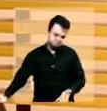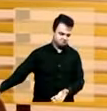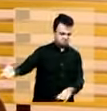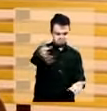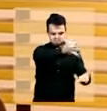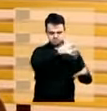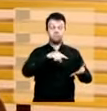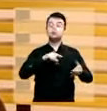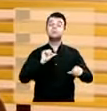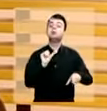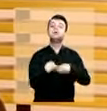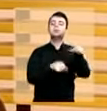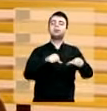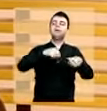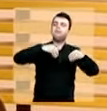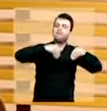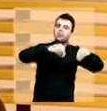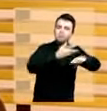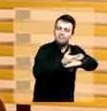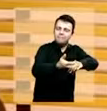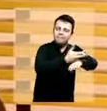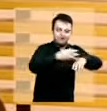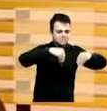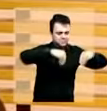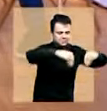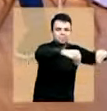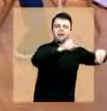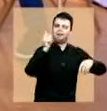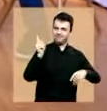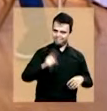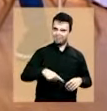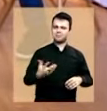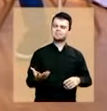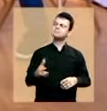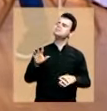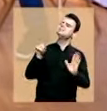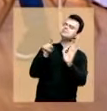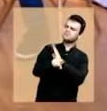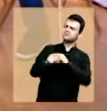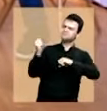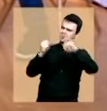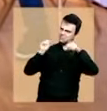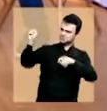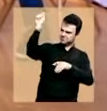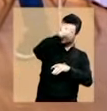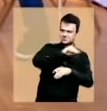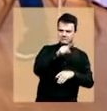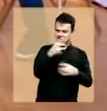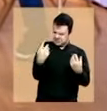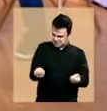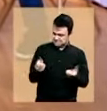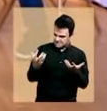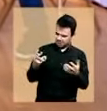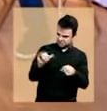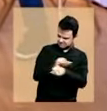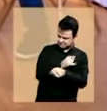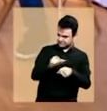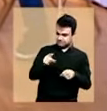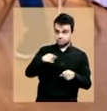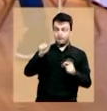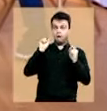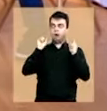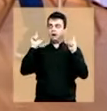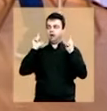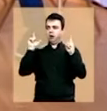lixo, agora se transformam em adubo. João, cada vez mais as empresas estão investindo nesse tipo de iniciativa, elas estão